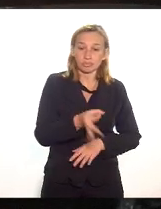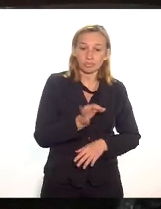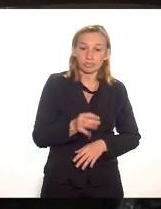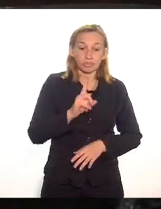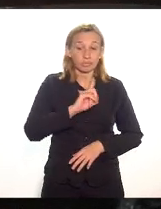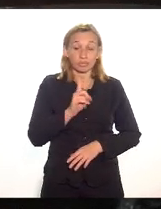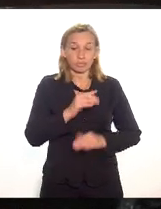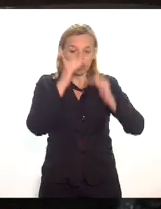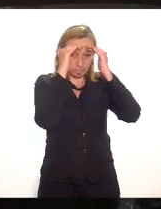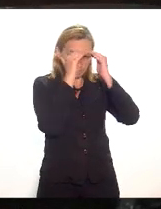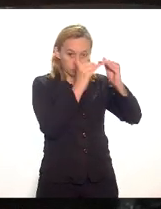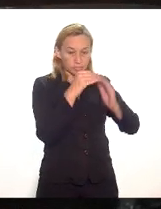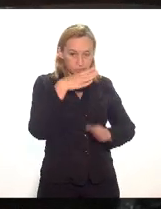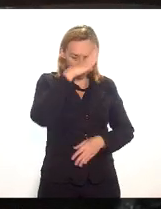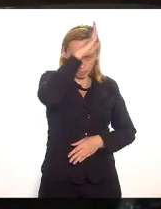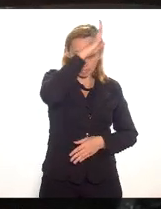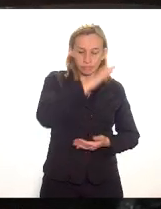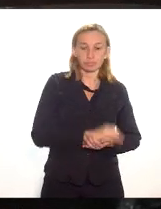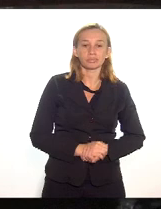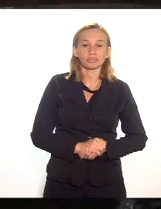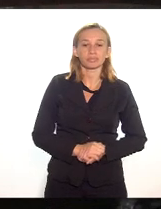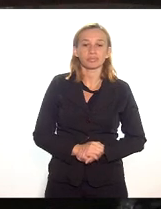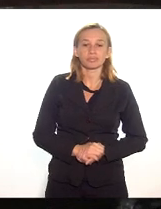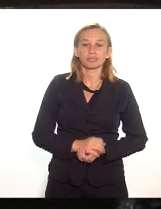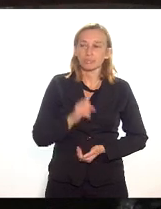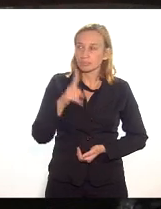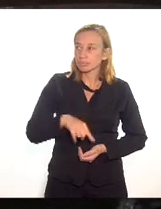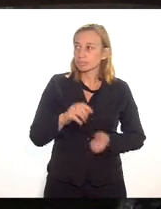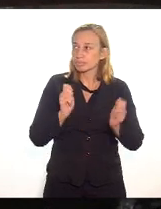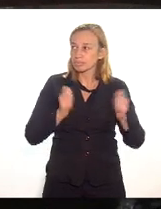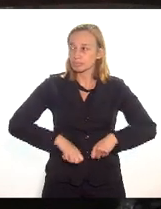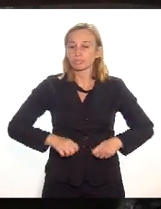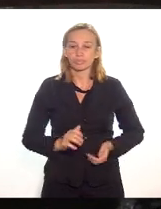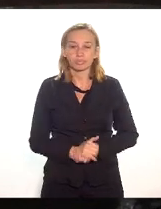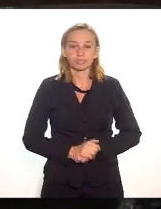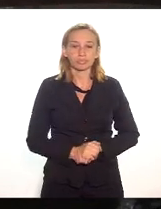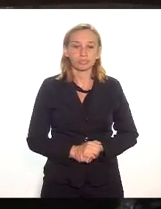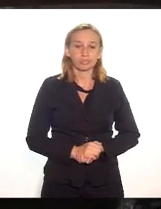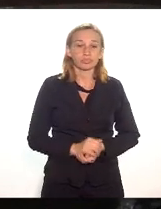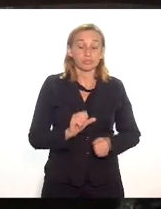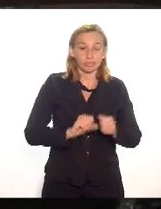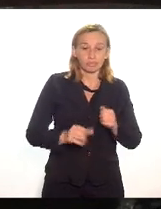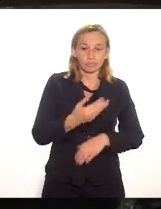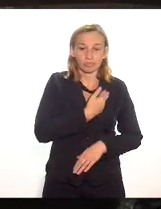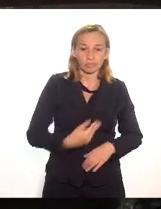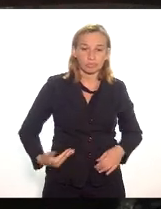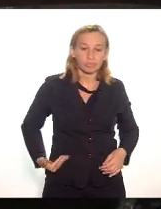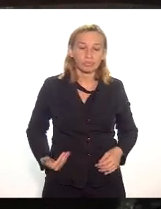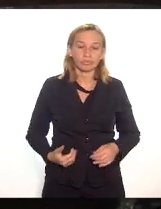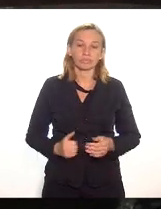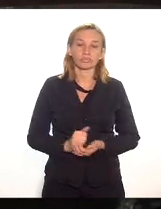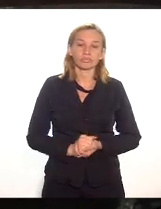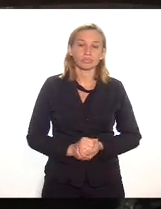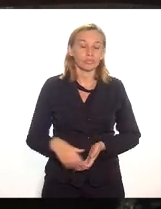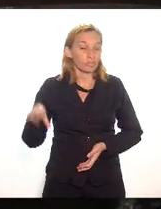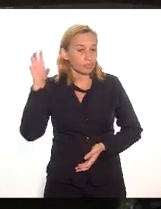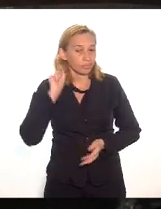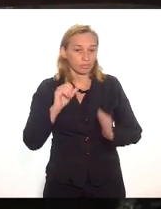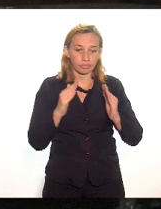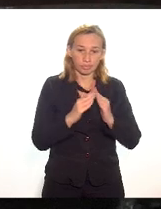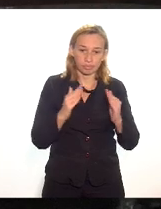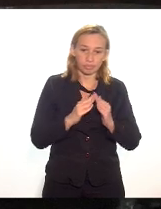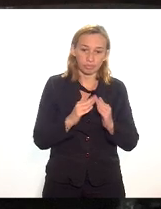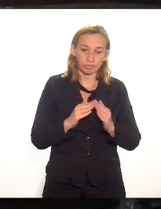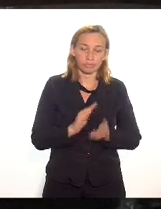República, que está vendendo o Rio de Janeiro. Essa é a possibilidade de fazer um governo ouvindo essa casa e não ameaçando